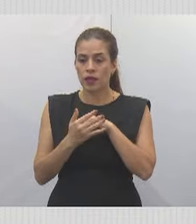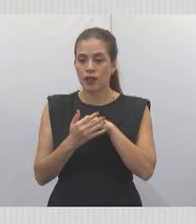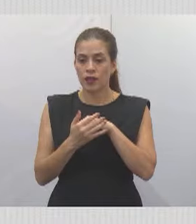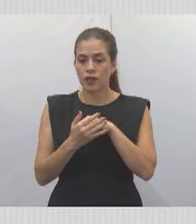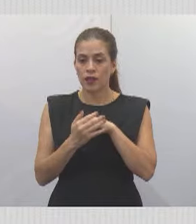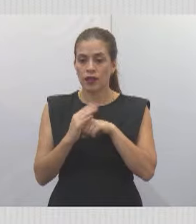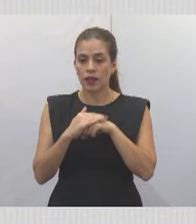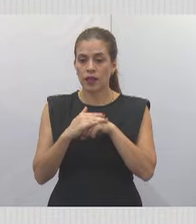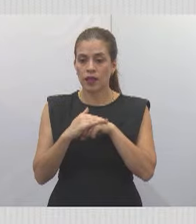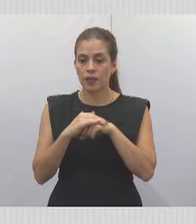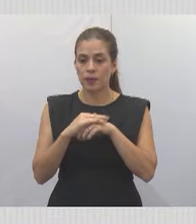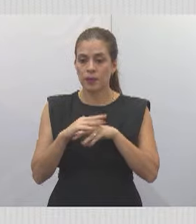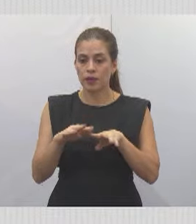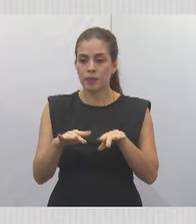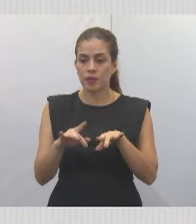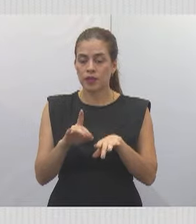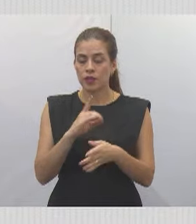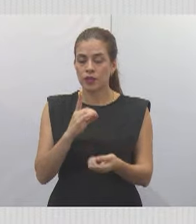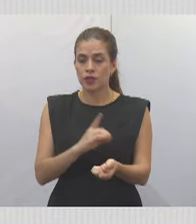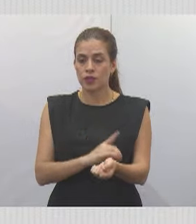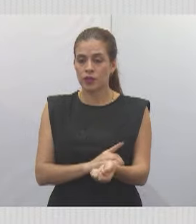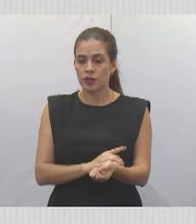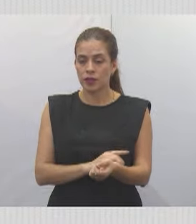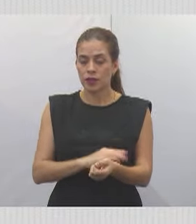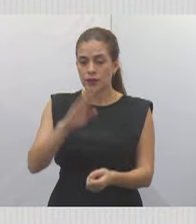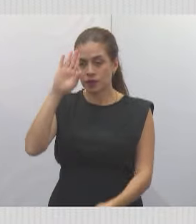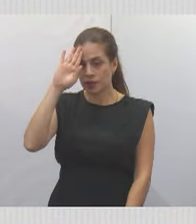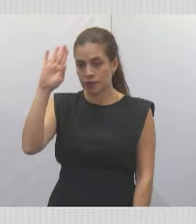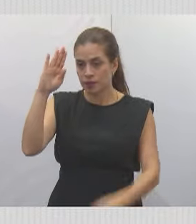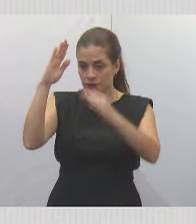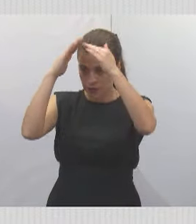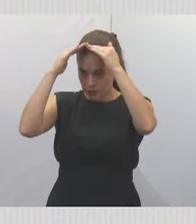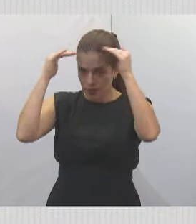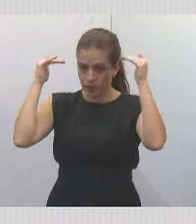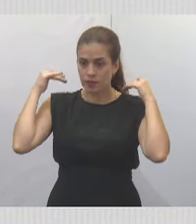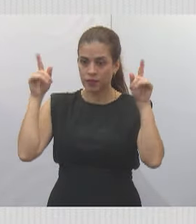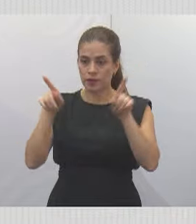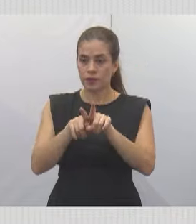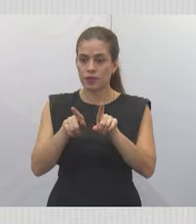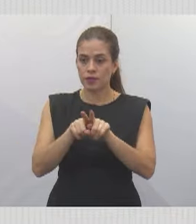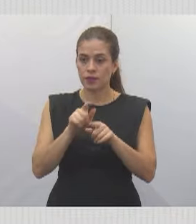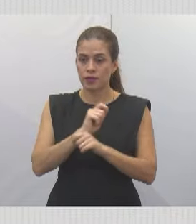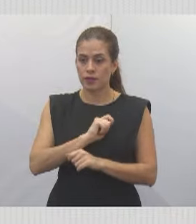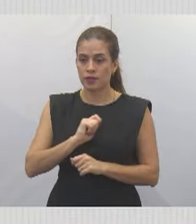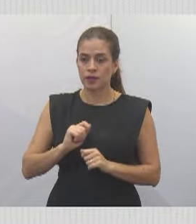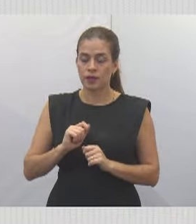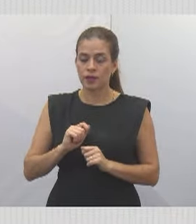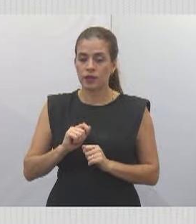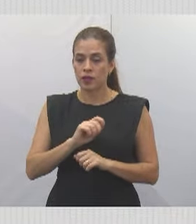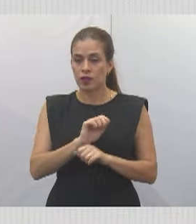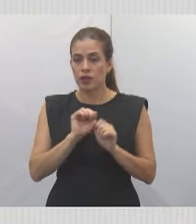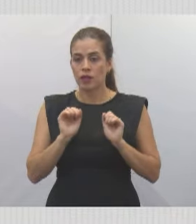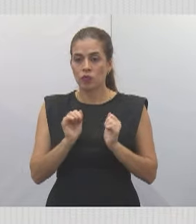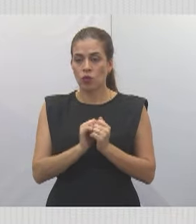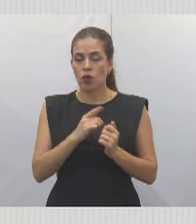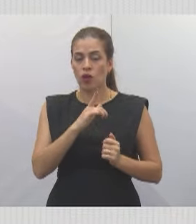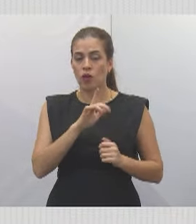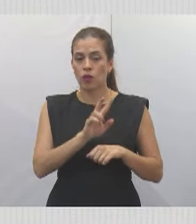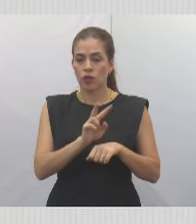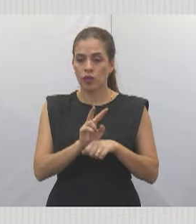enfermagem e a gente comunitário de saúde, que foram utilizados principalmente para apoio junto aos agentes de combate a